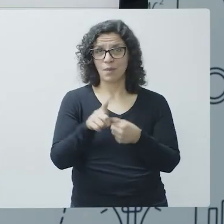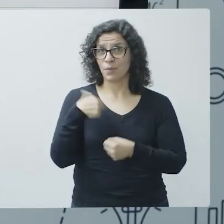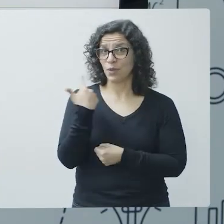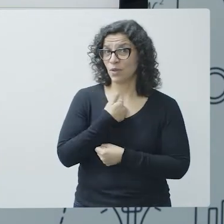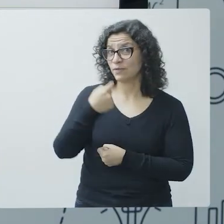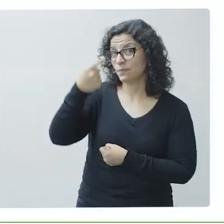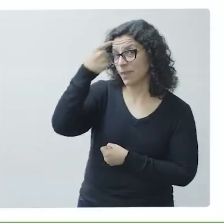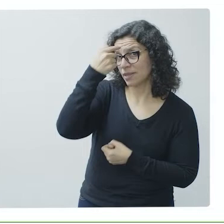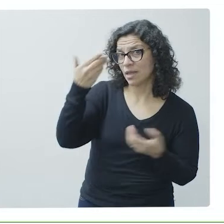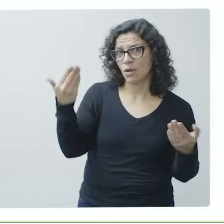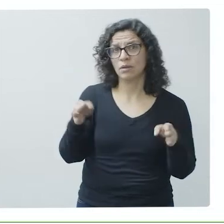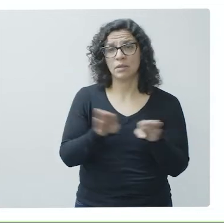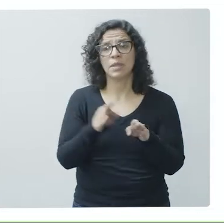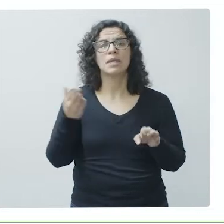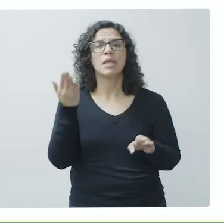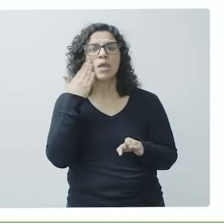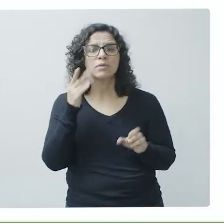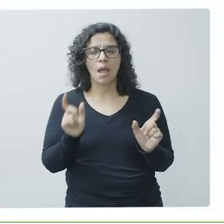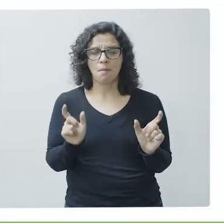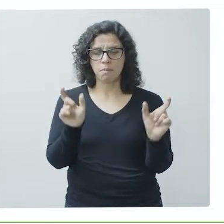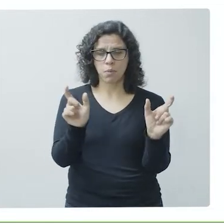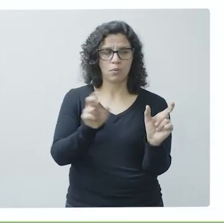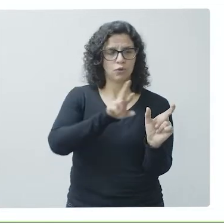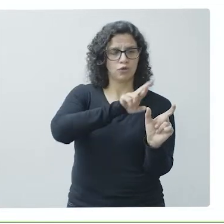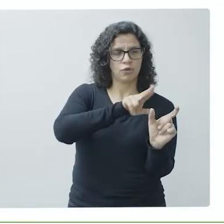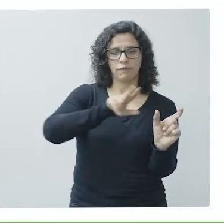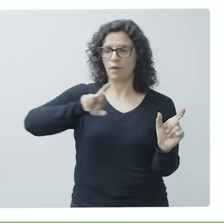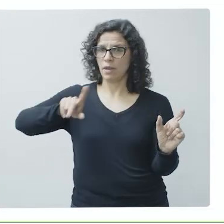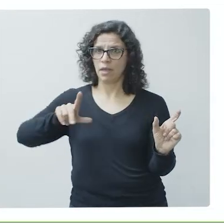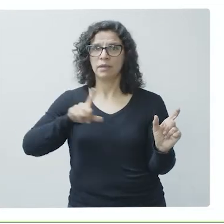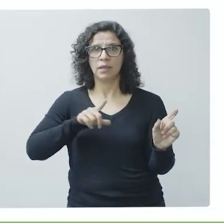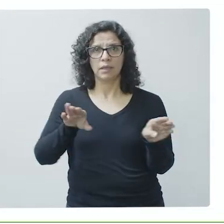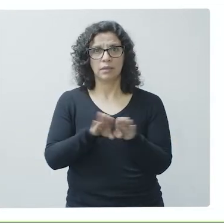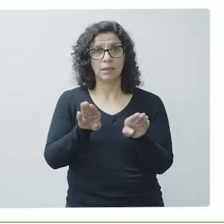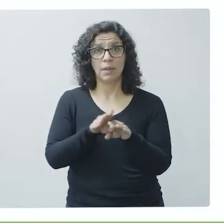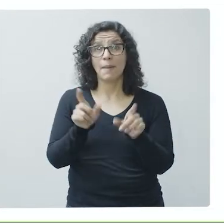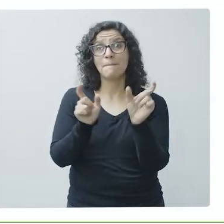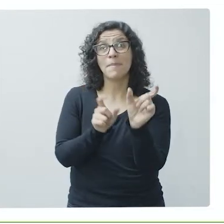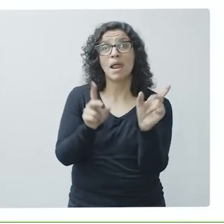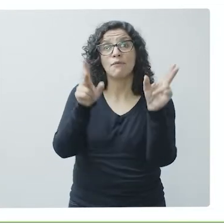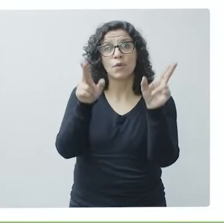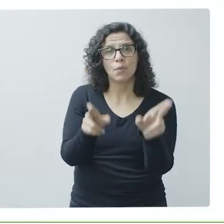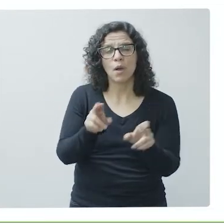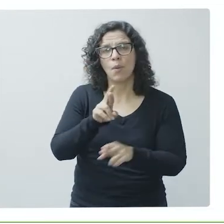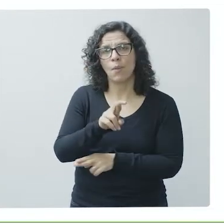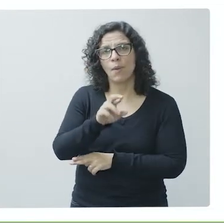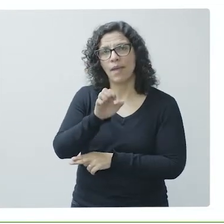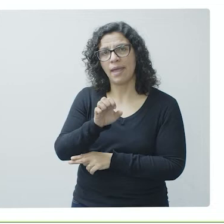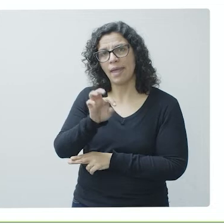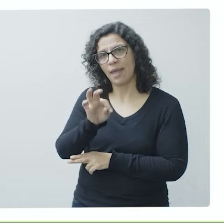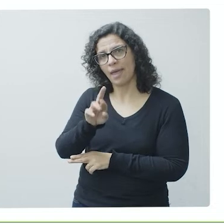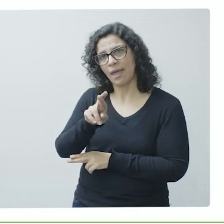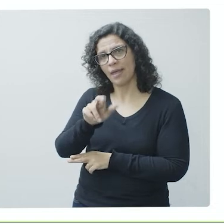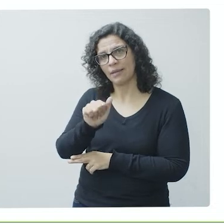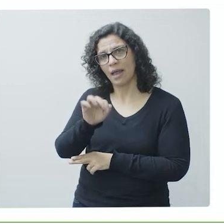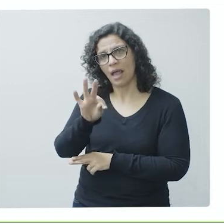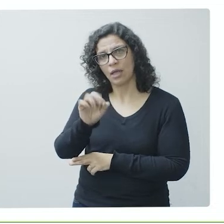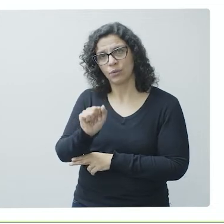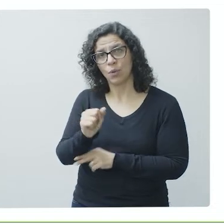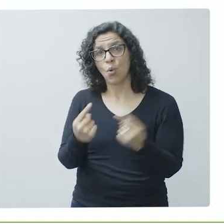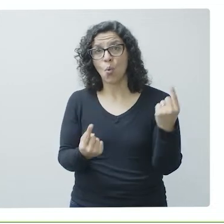pensarmos. Sabendo das diferentes significações para a mesma palavra, qual é a palavra? Retrato.